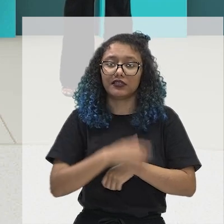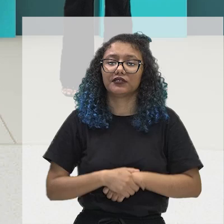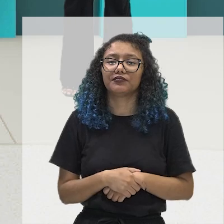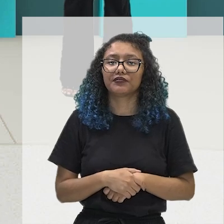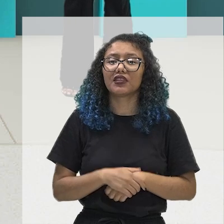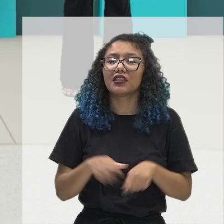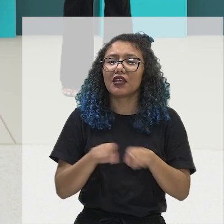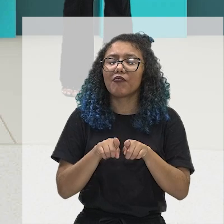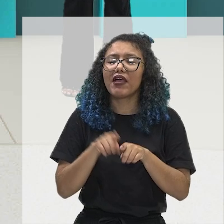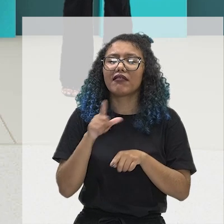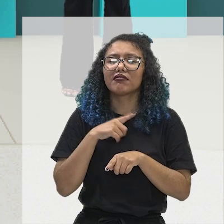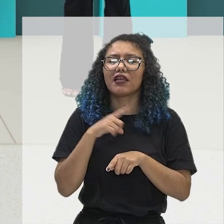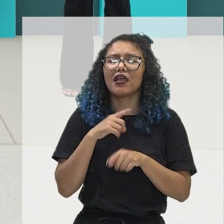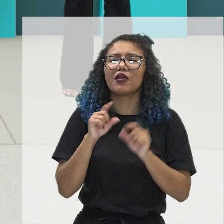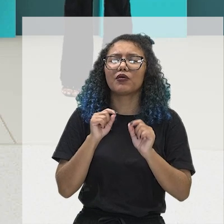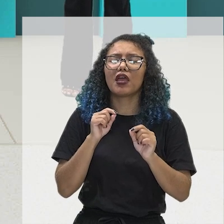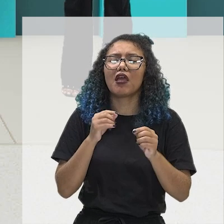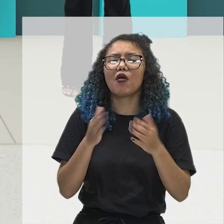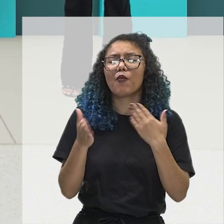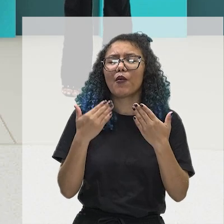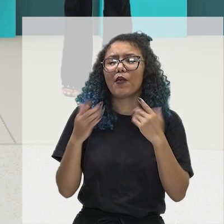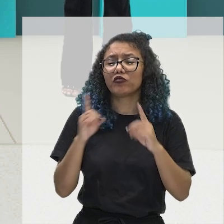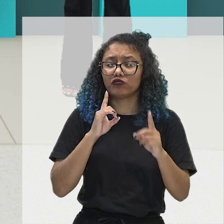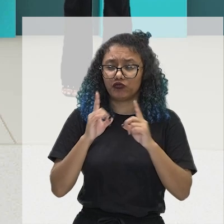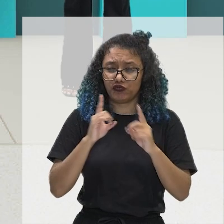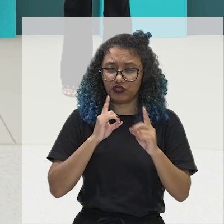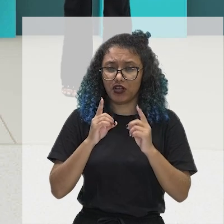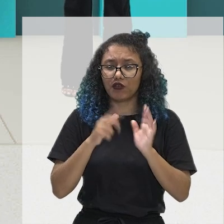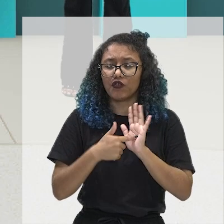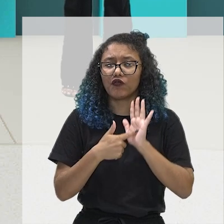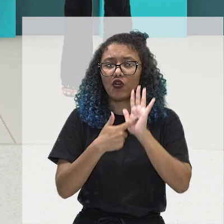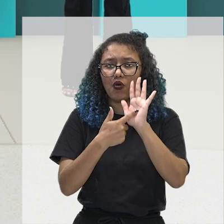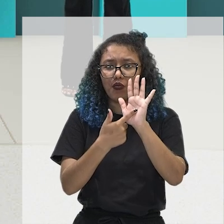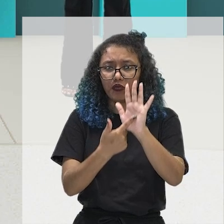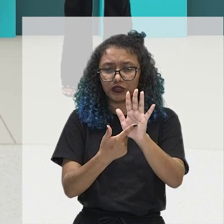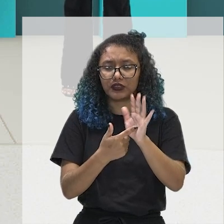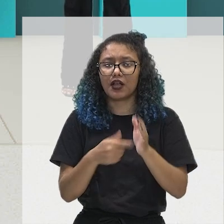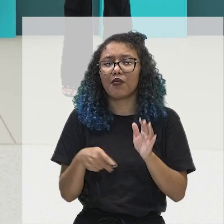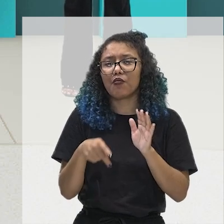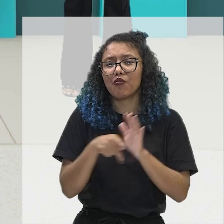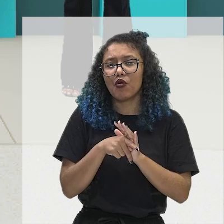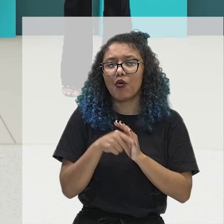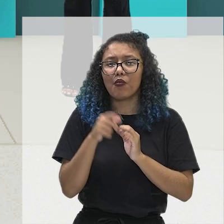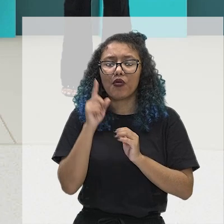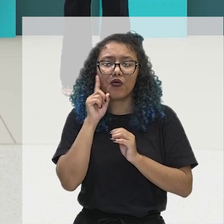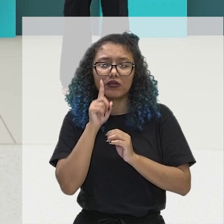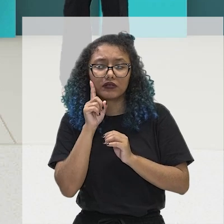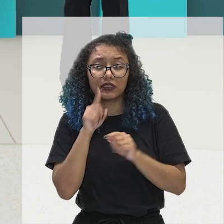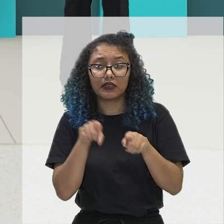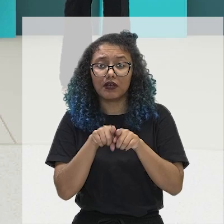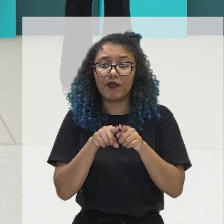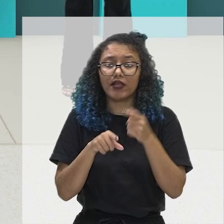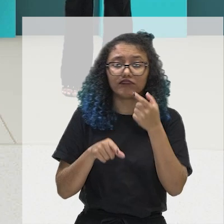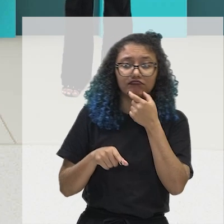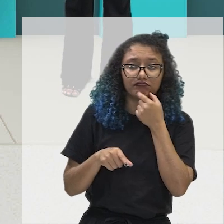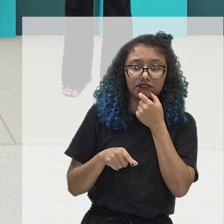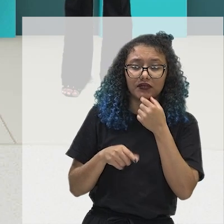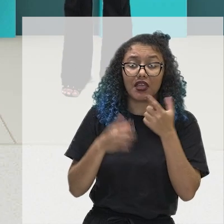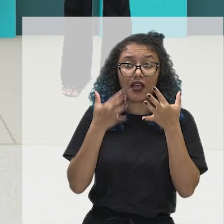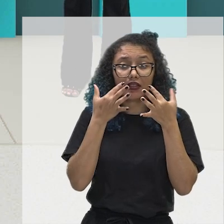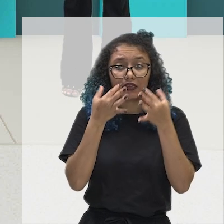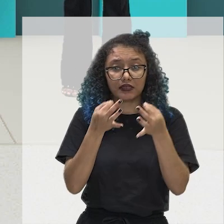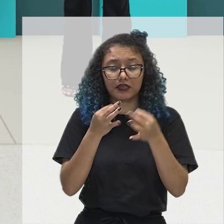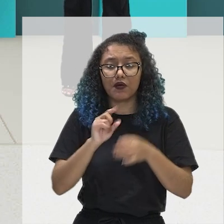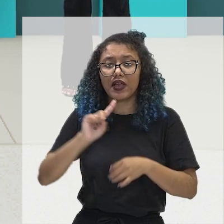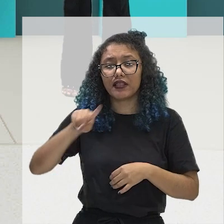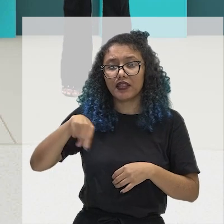dois diálogos aqui. Um, como ele é falado assim no inglês britânico e o outro no americano. Prestem bastante atenção